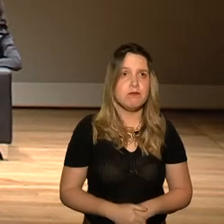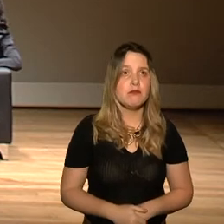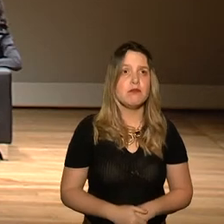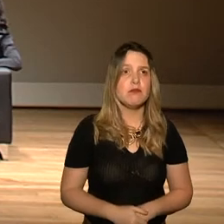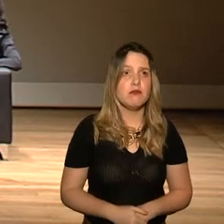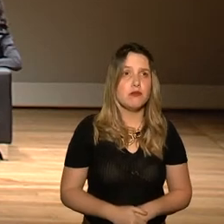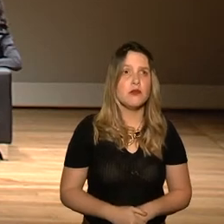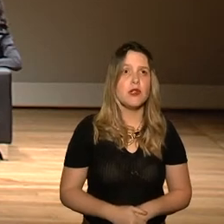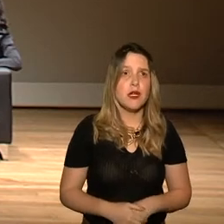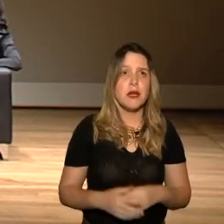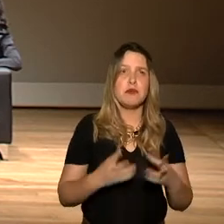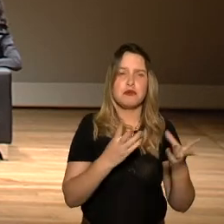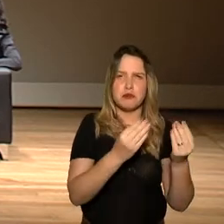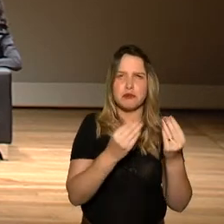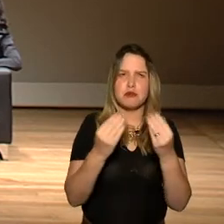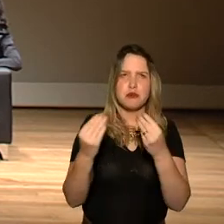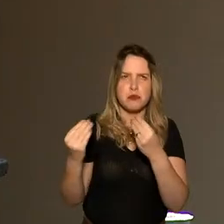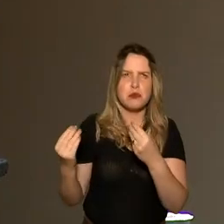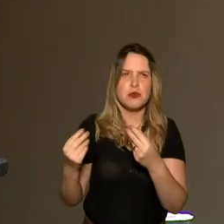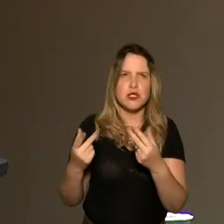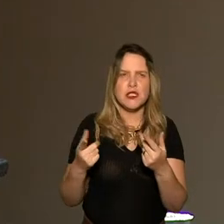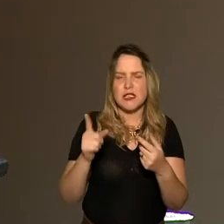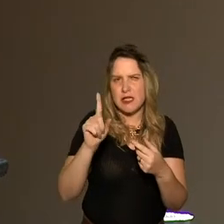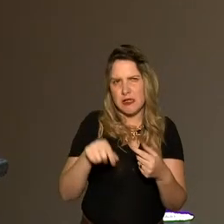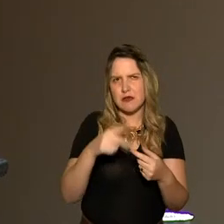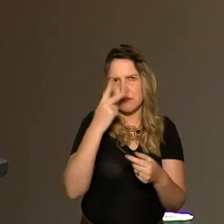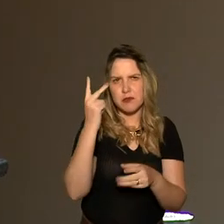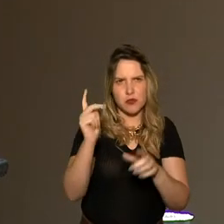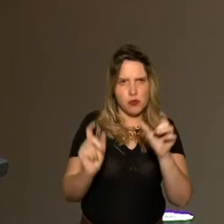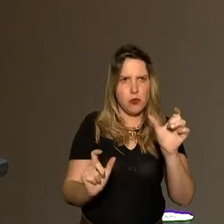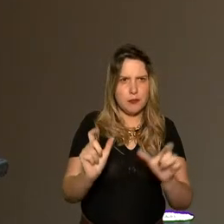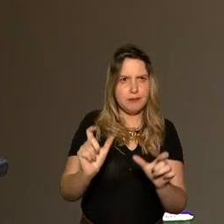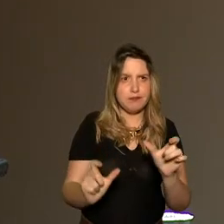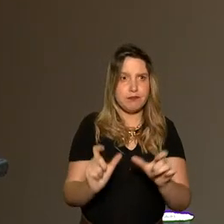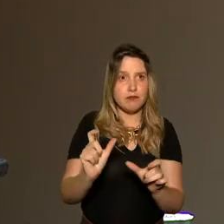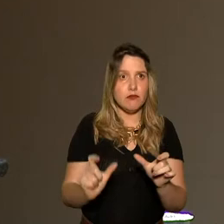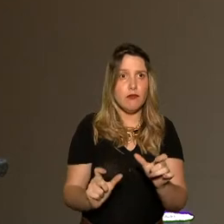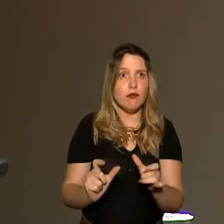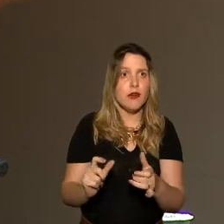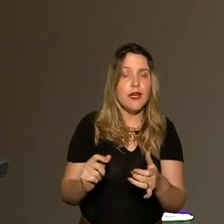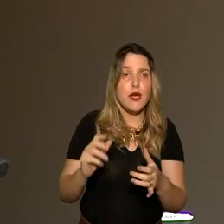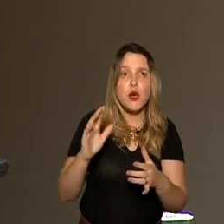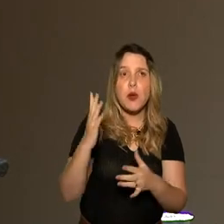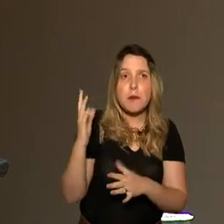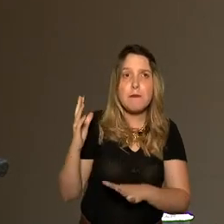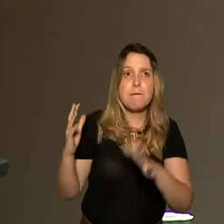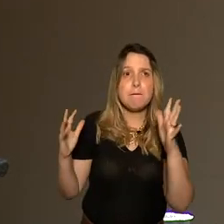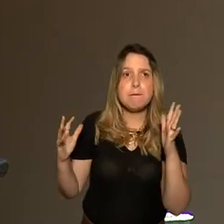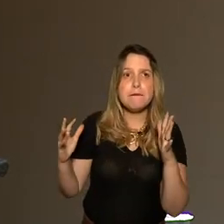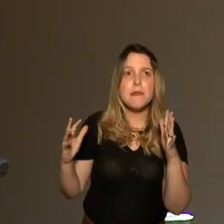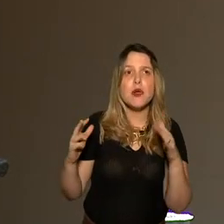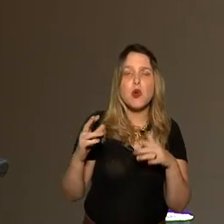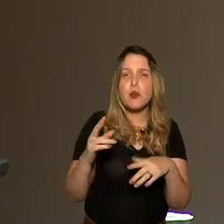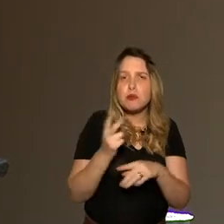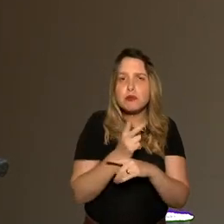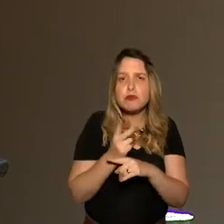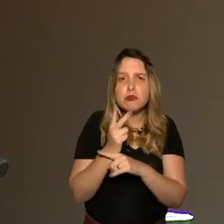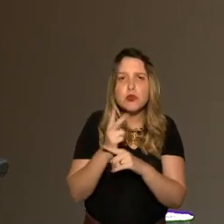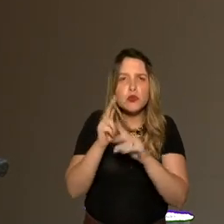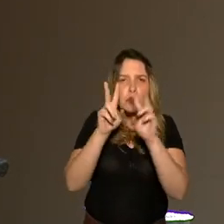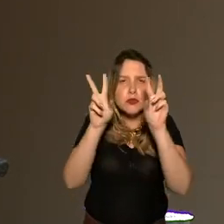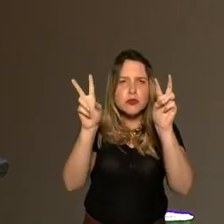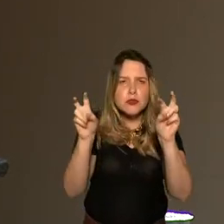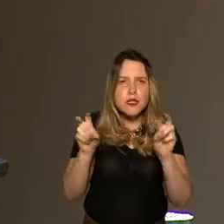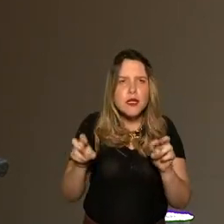Claro muita é o que faz muita gente não ir ao museu ao teatro ao cinema